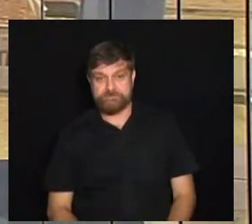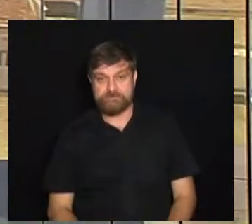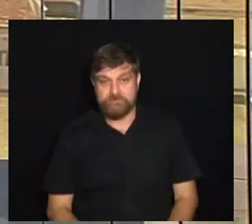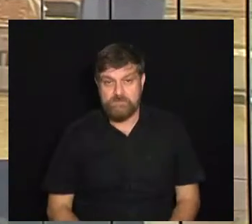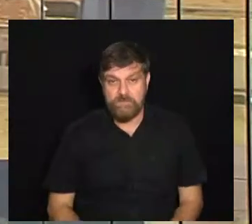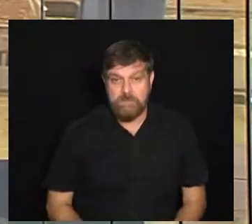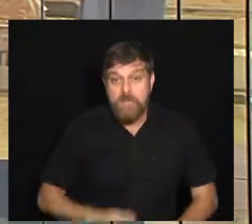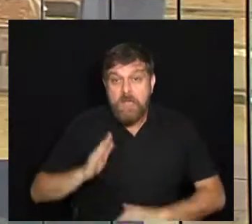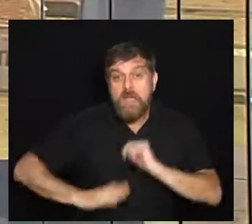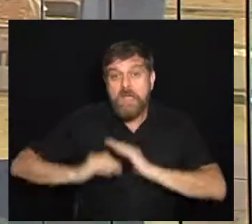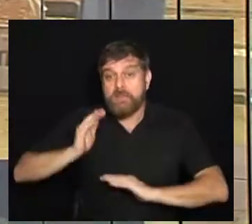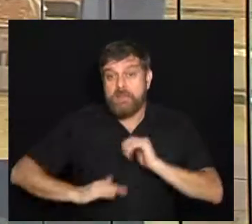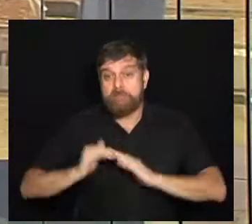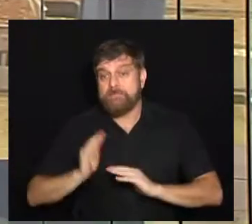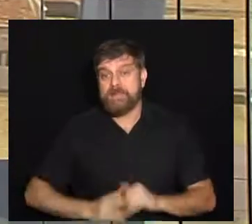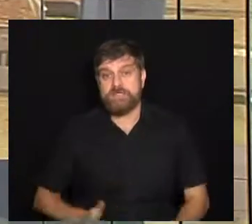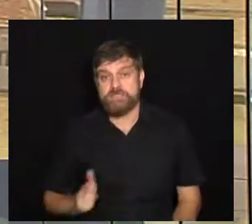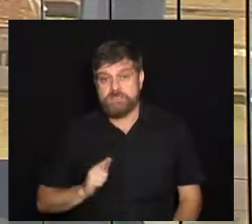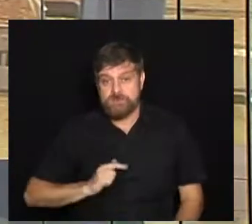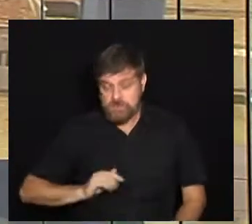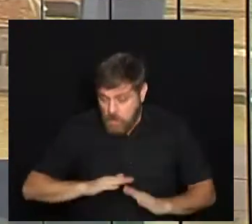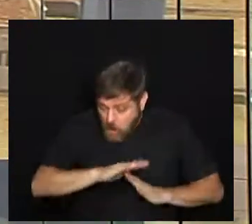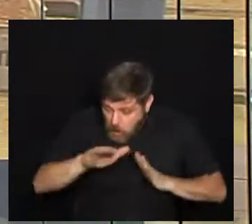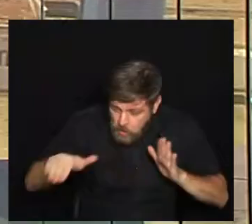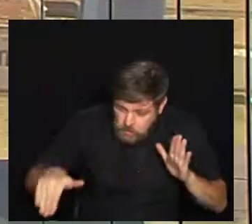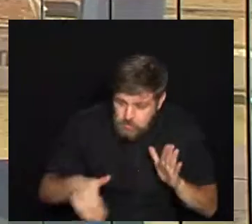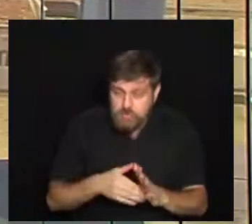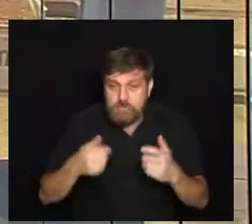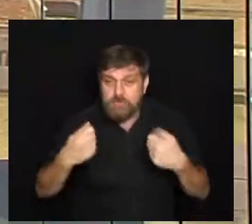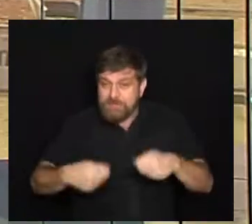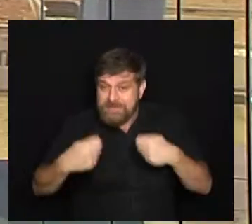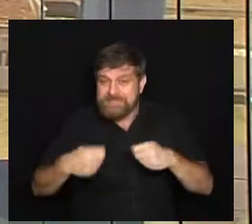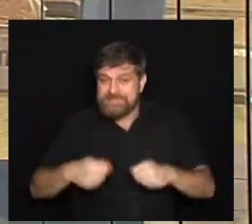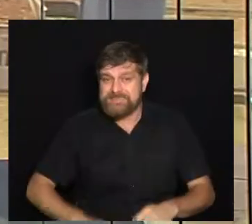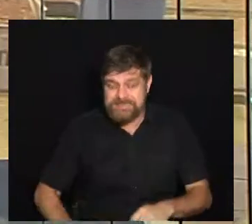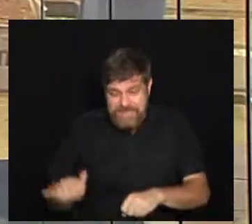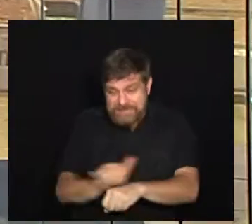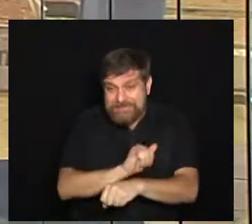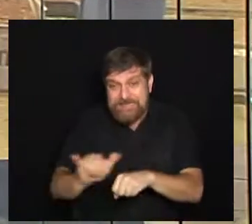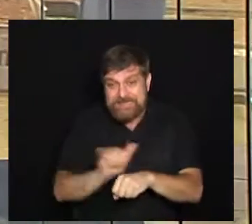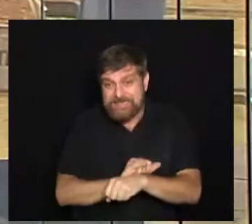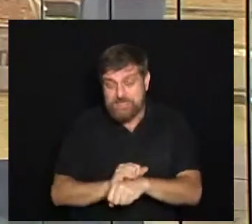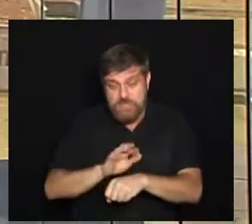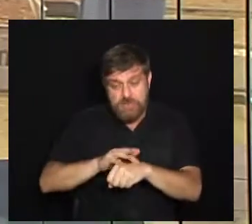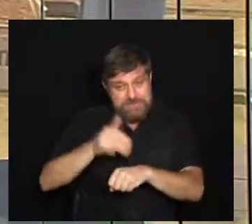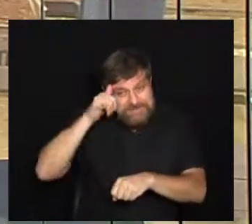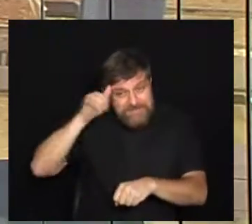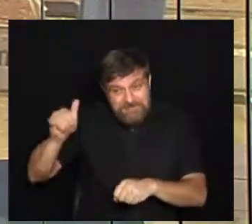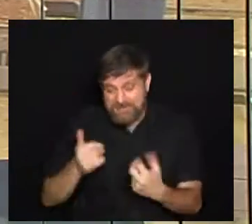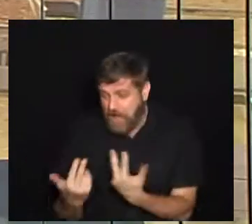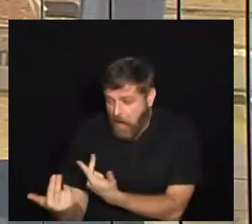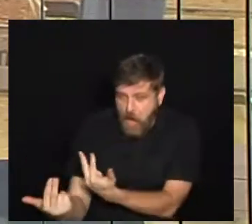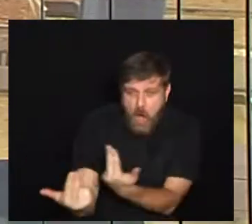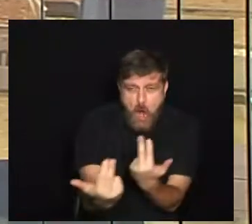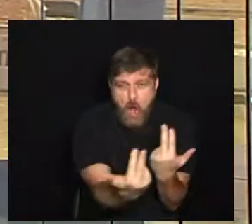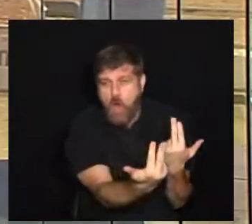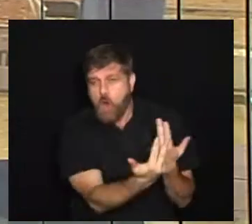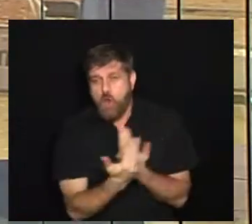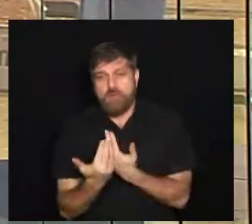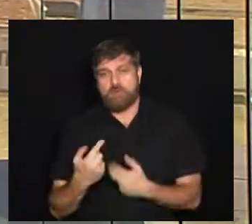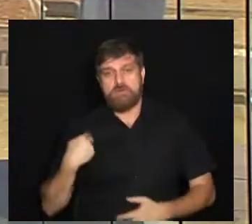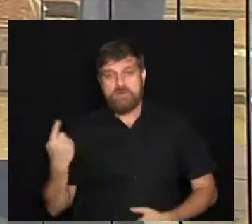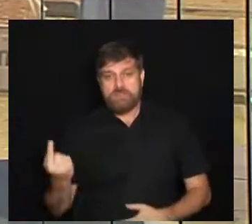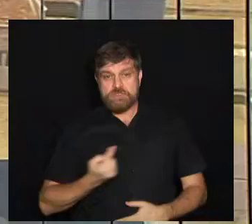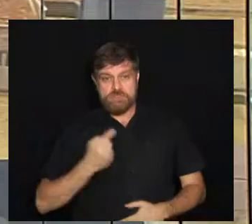na prática estão deveria fazer diferença todo mundo precisa tomar as mesmas medidas tá bom então vamos lembrar que é